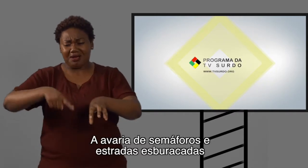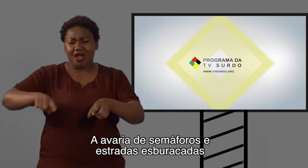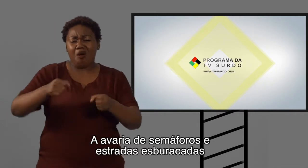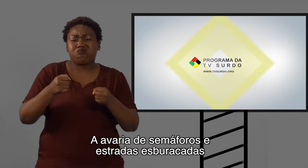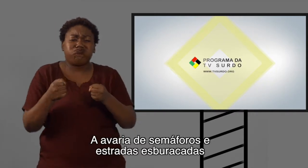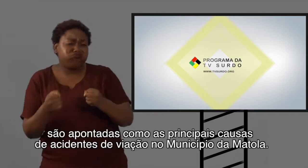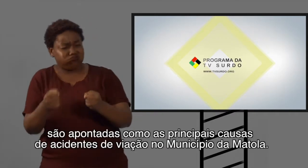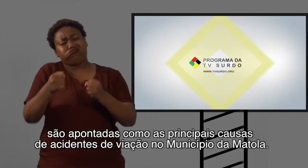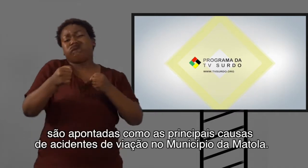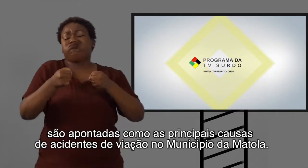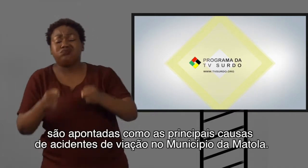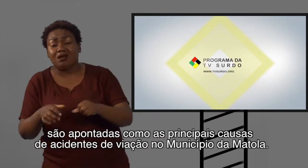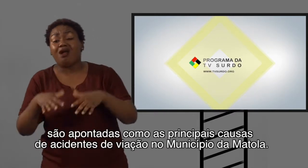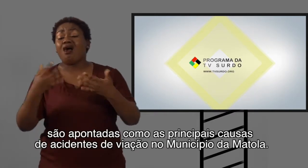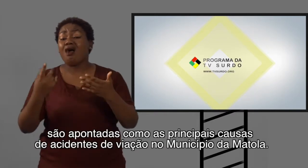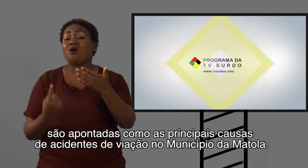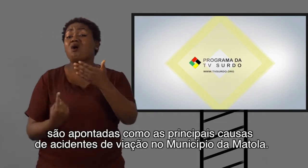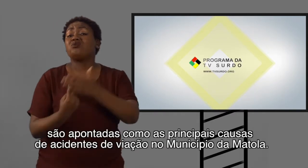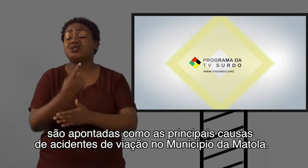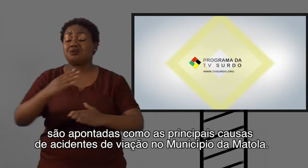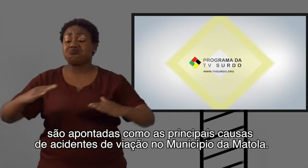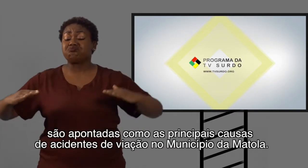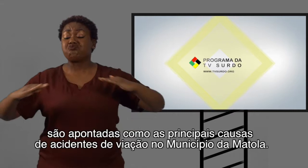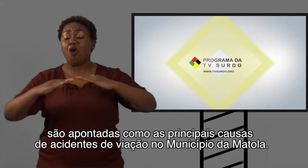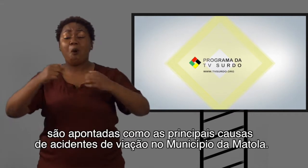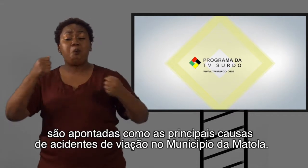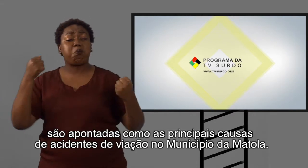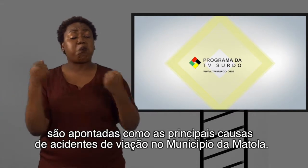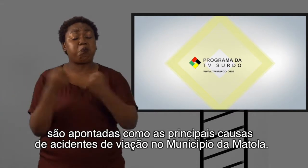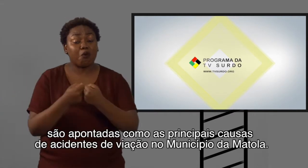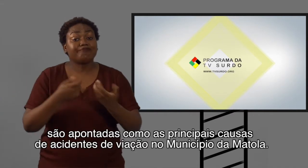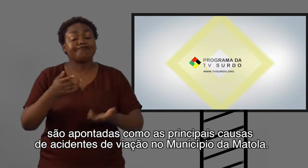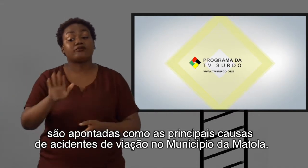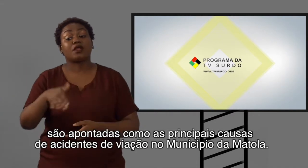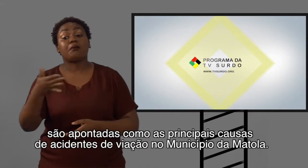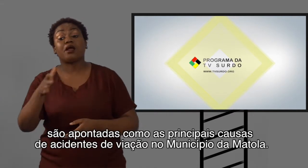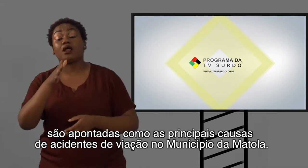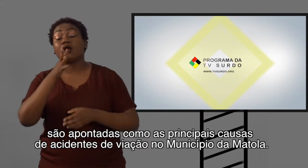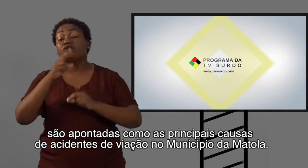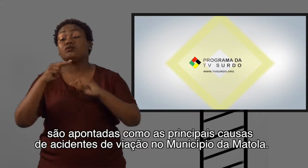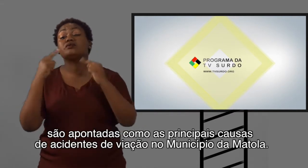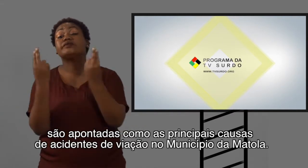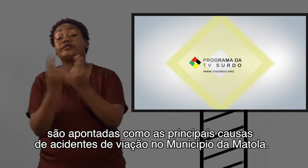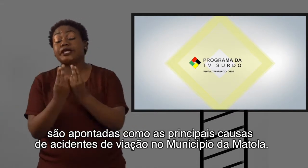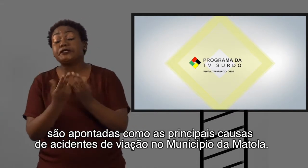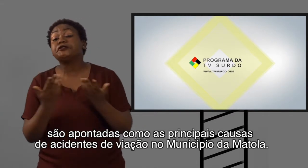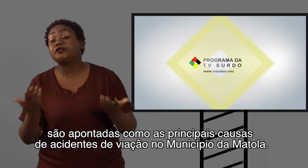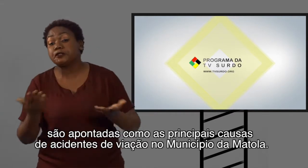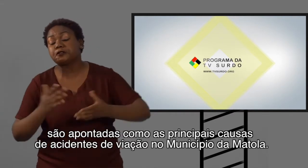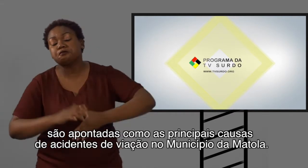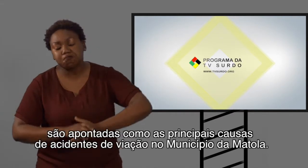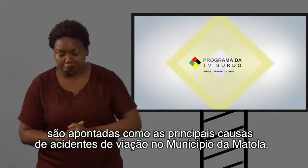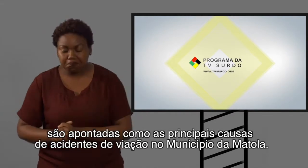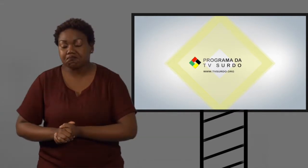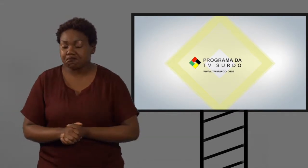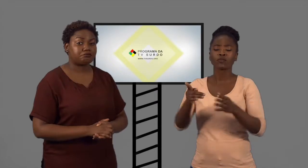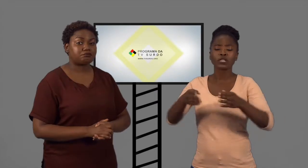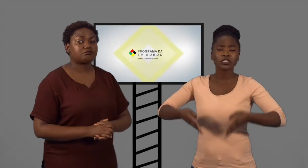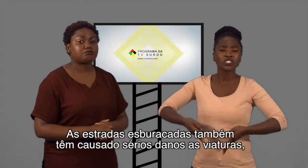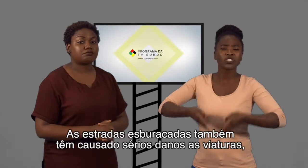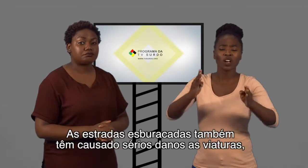esburacadas são apontadas como as principais causas de acidentes de viação no município da